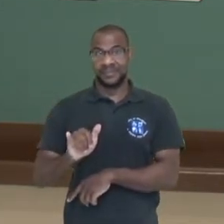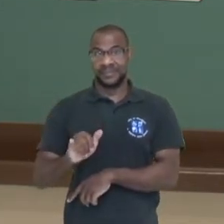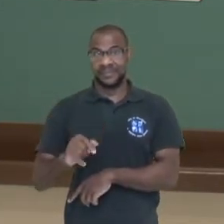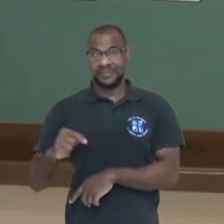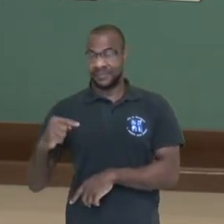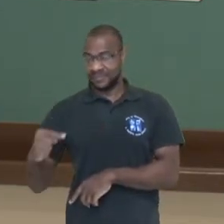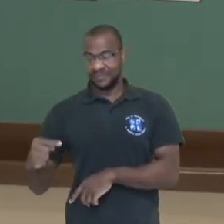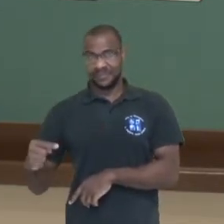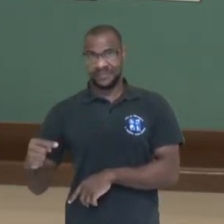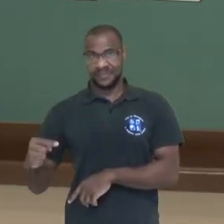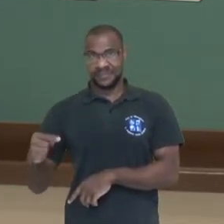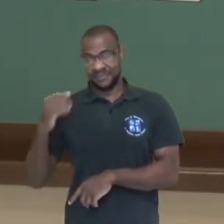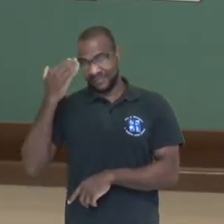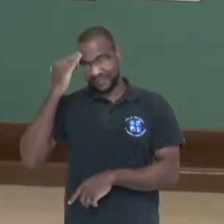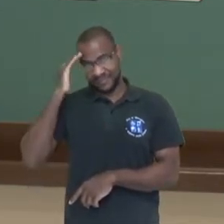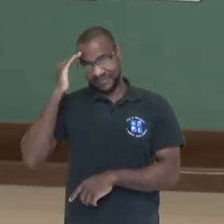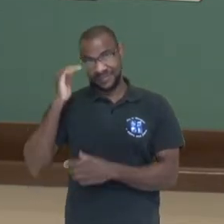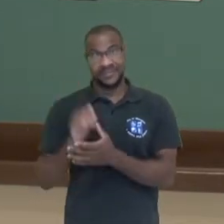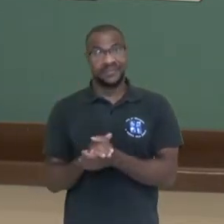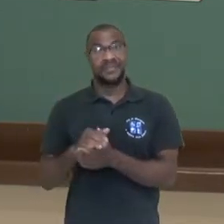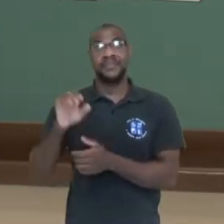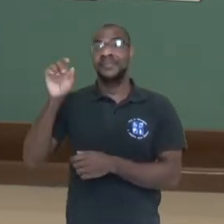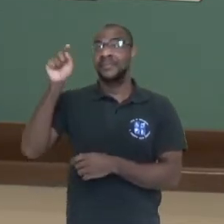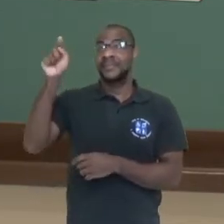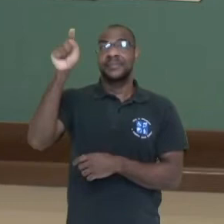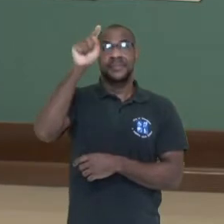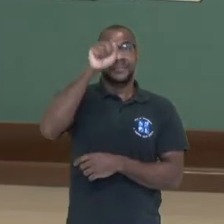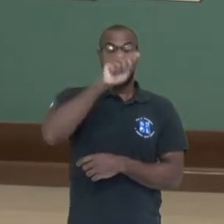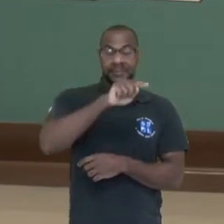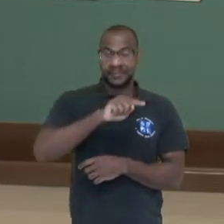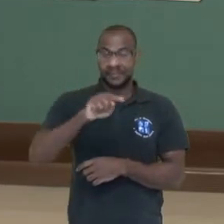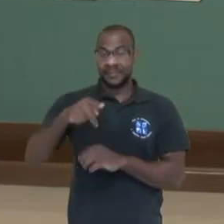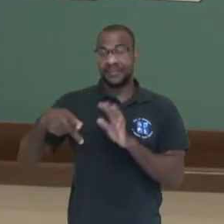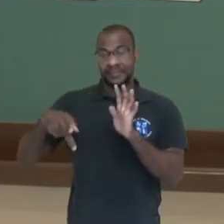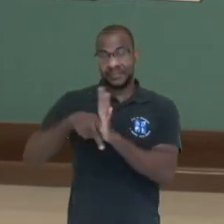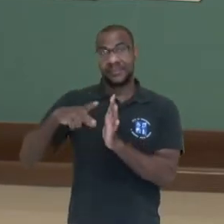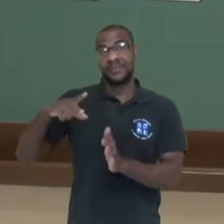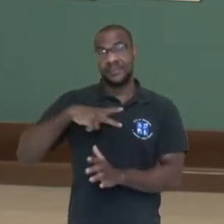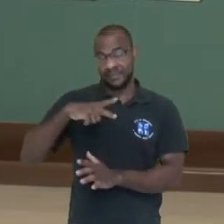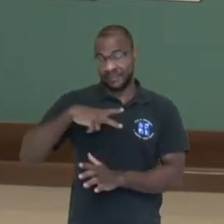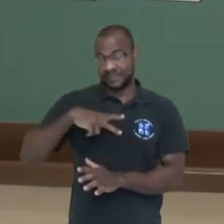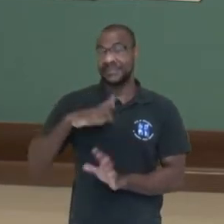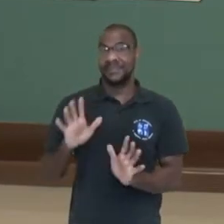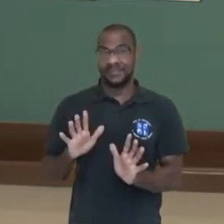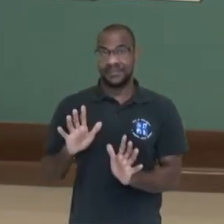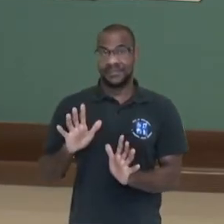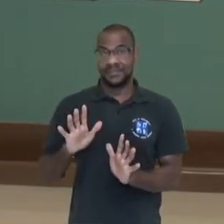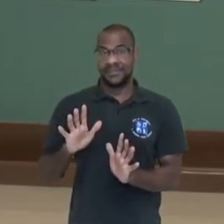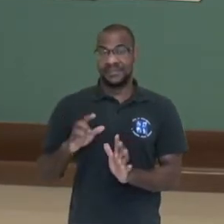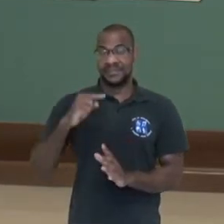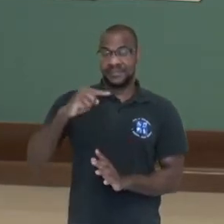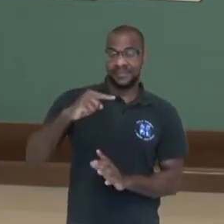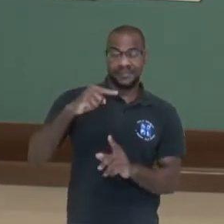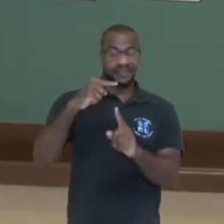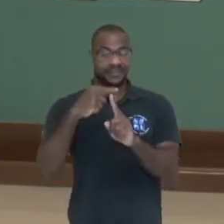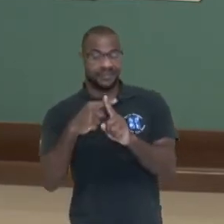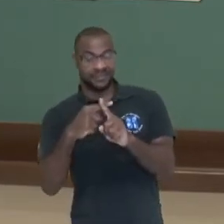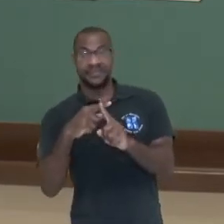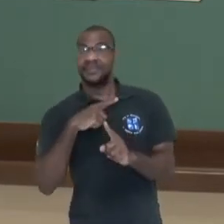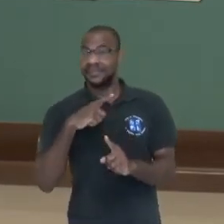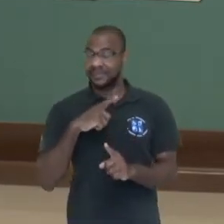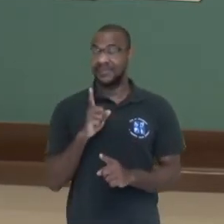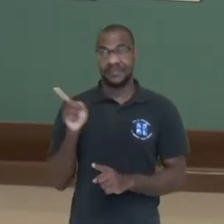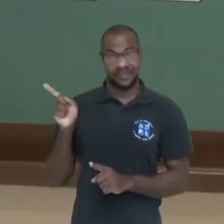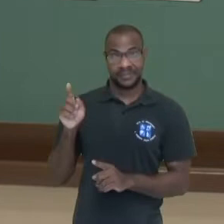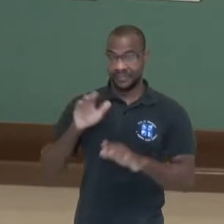negativo. Então, repare que cada quadrante tem uma particularidade no que diz respeito aos sinais das coordenadas.